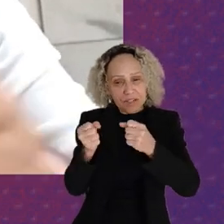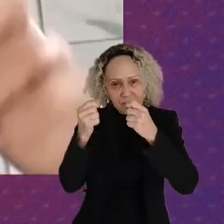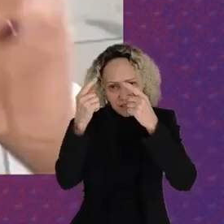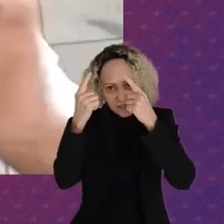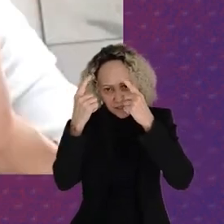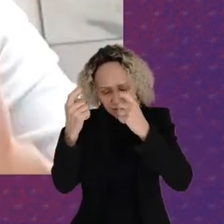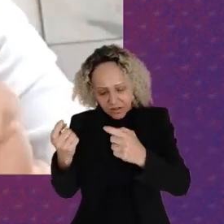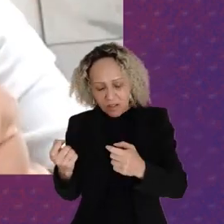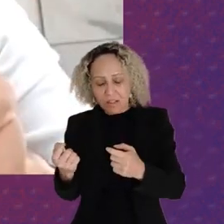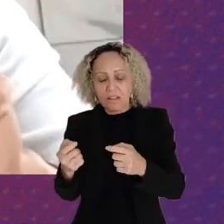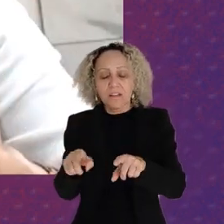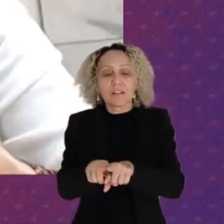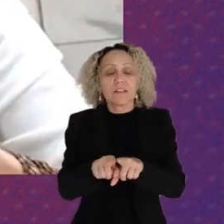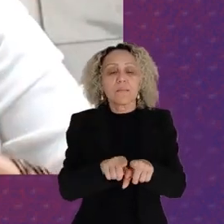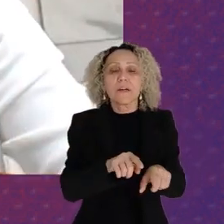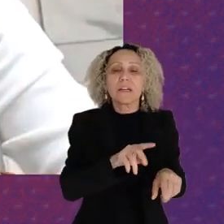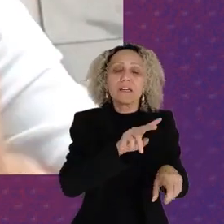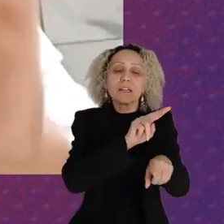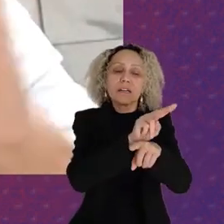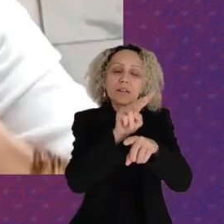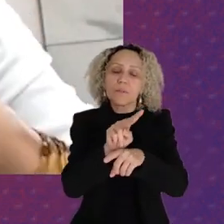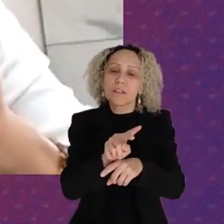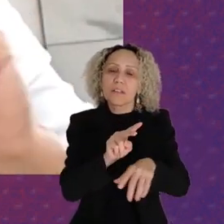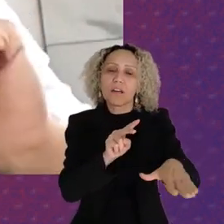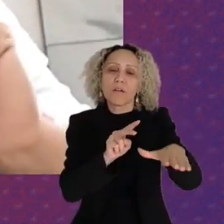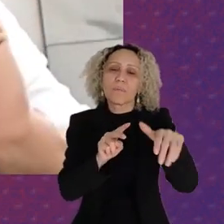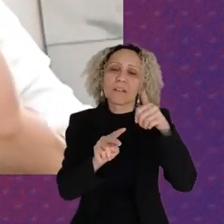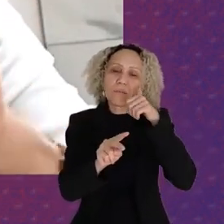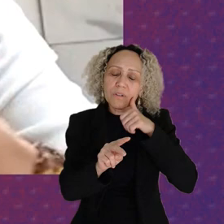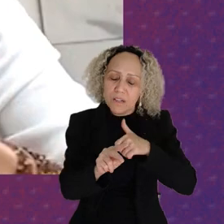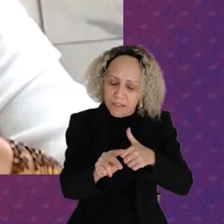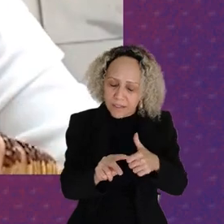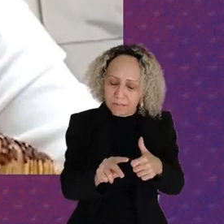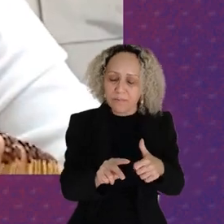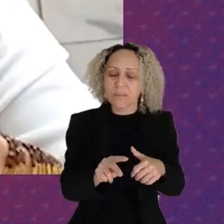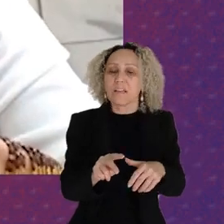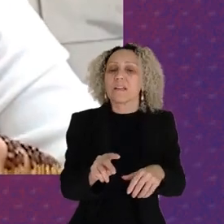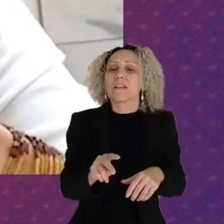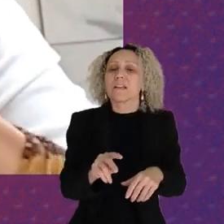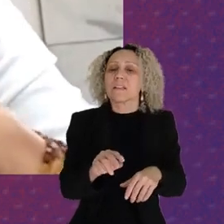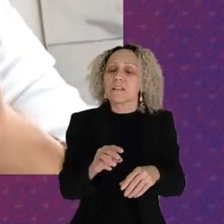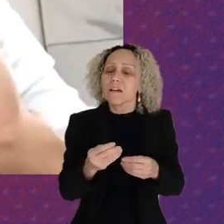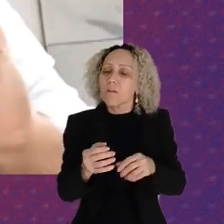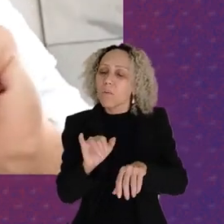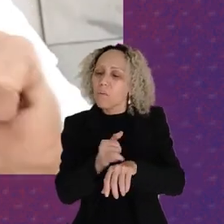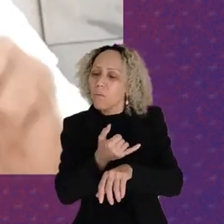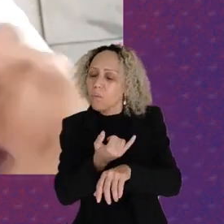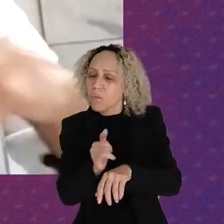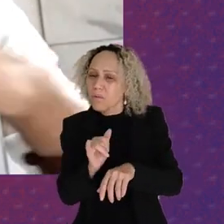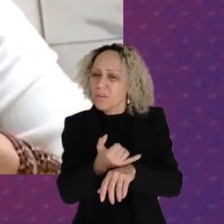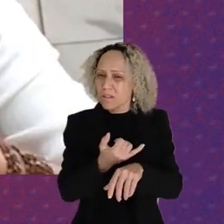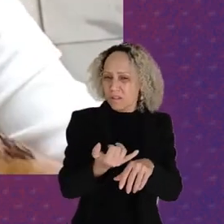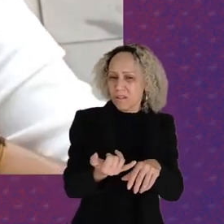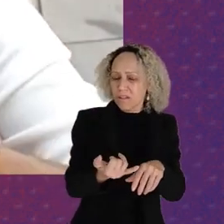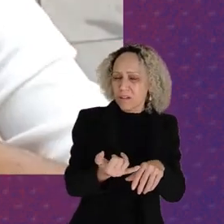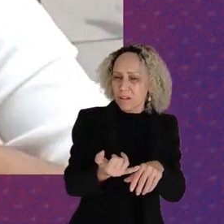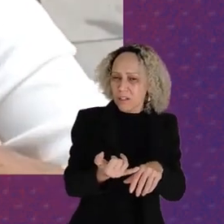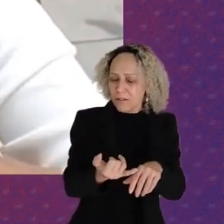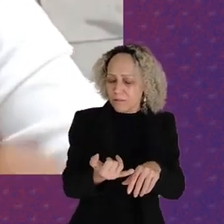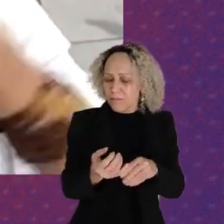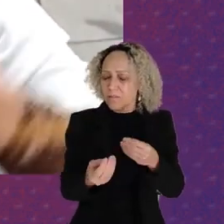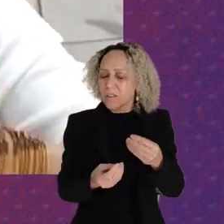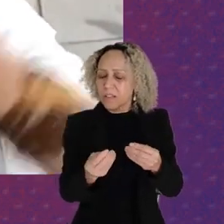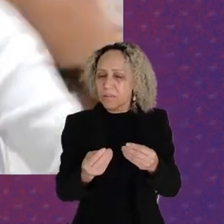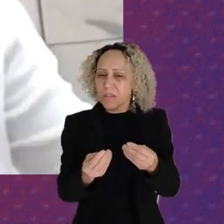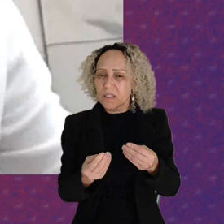mulheres, mecanismos protetivos, mecanismos de enfrentamento e combate a essas violências e mecanismos